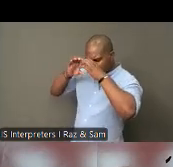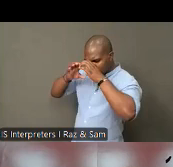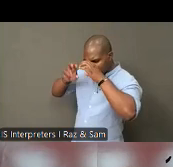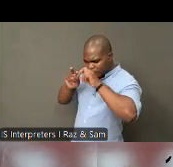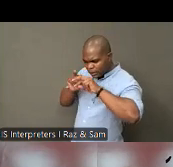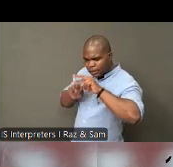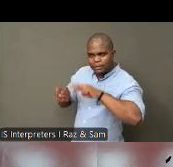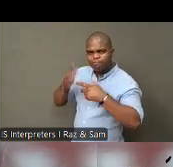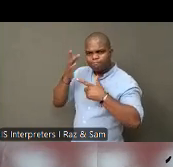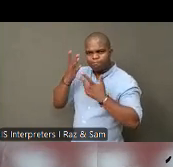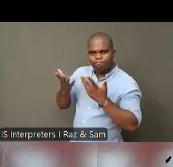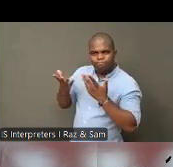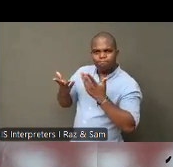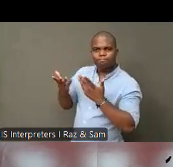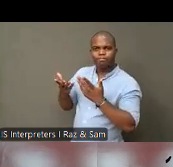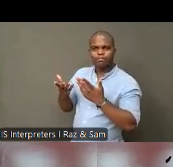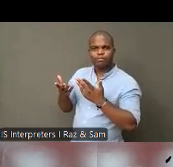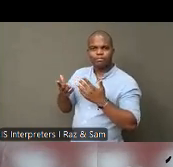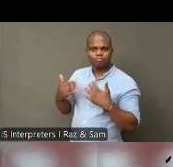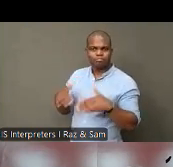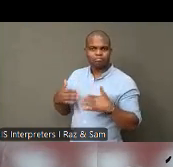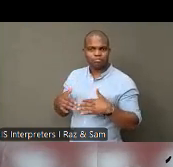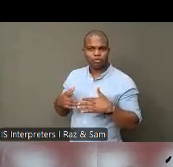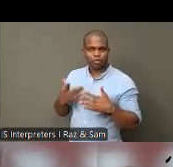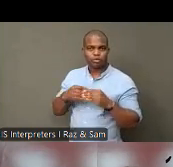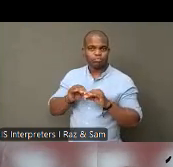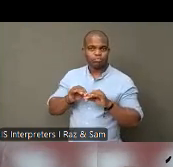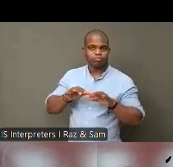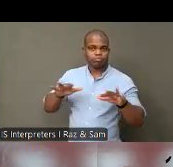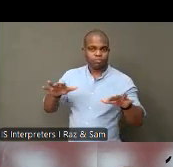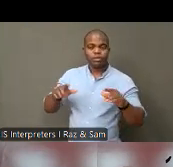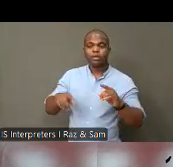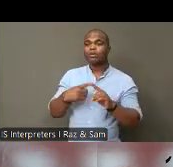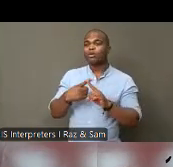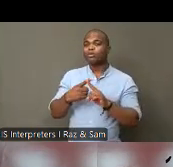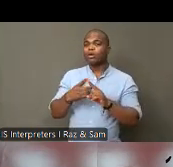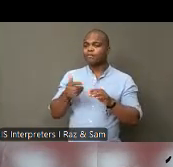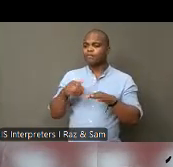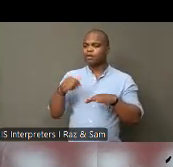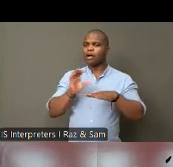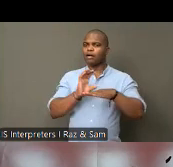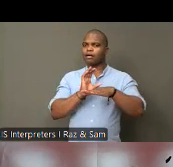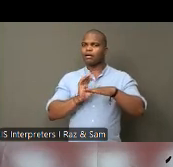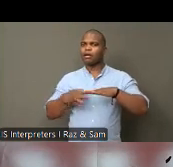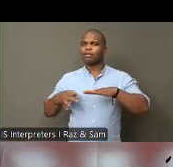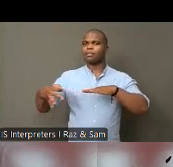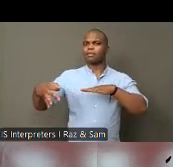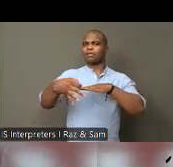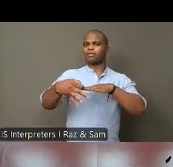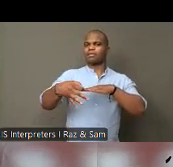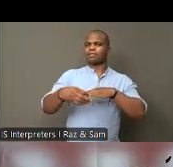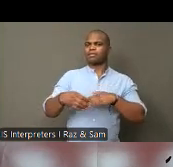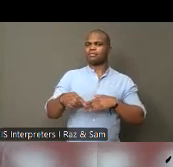Caribe, CARFA e até mesmo em outros países. E nós também tiramos proveito